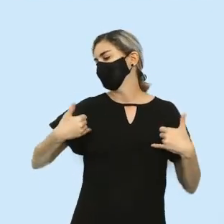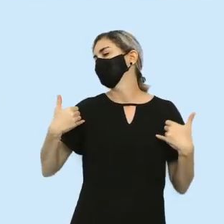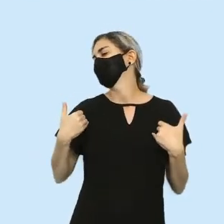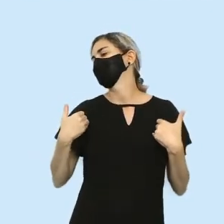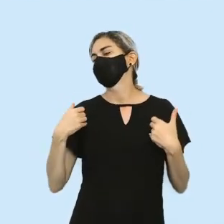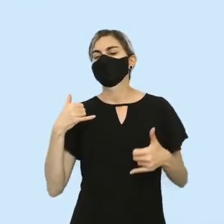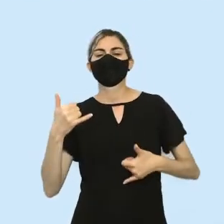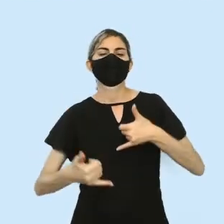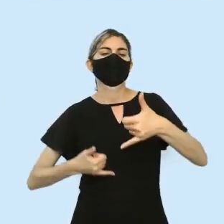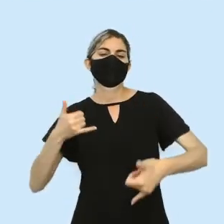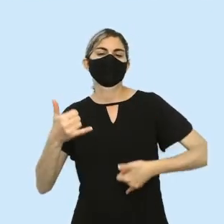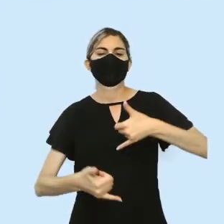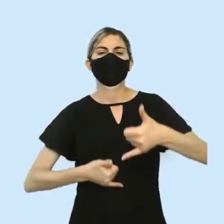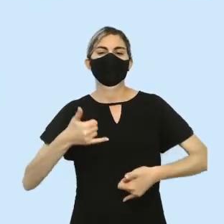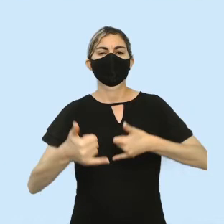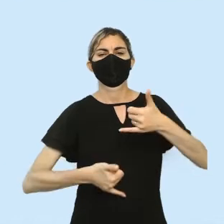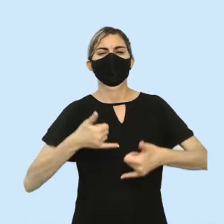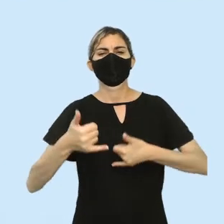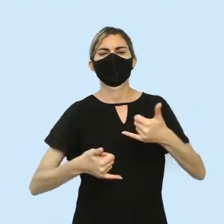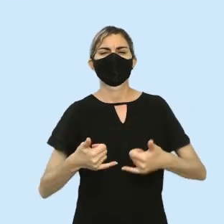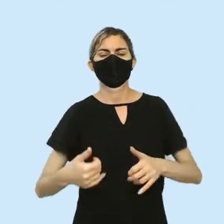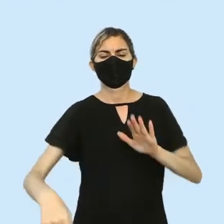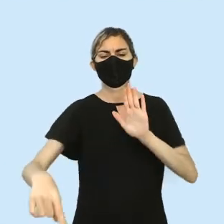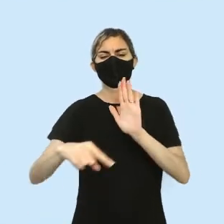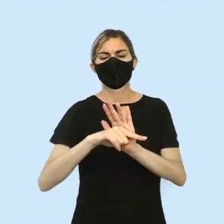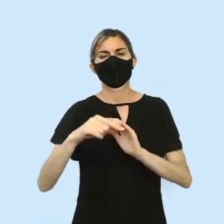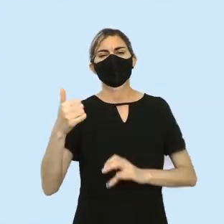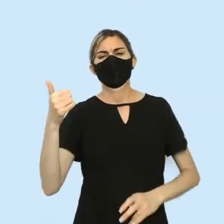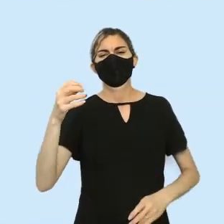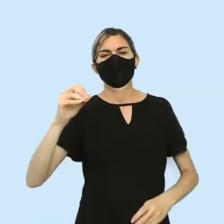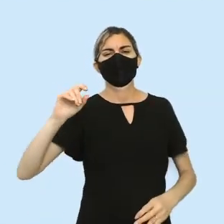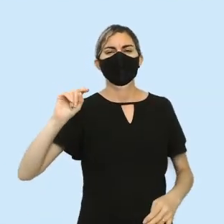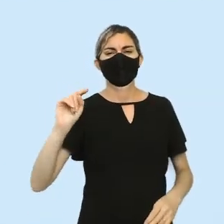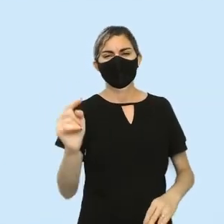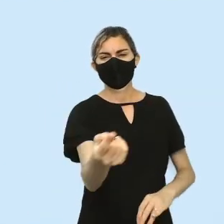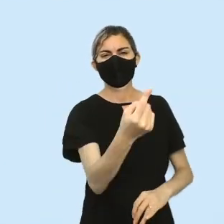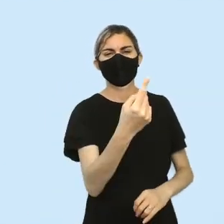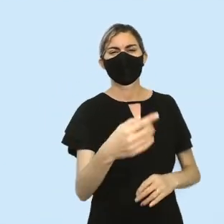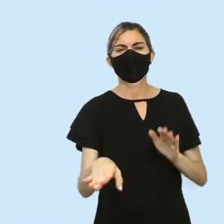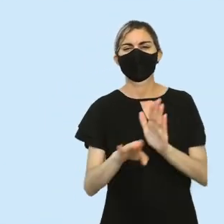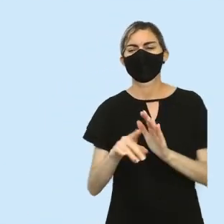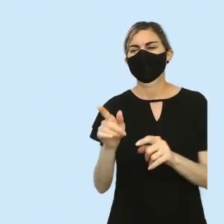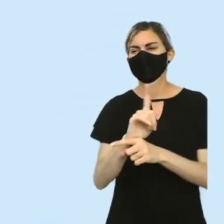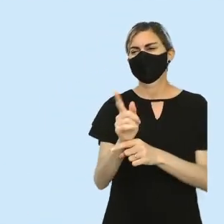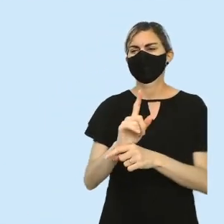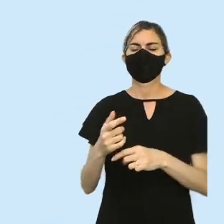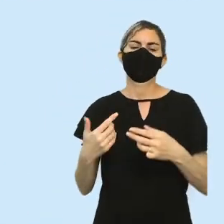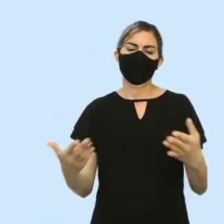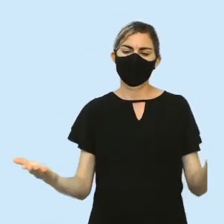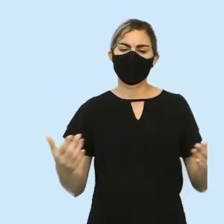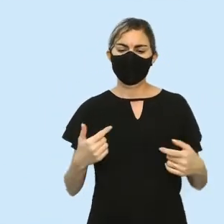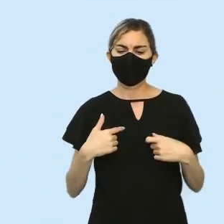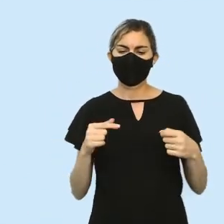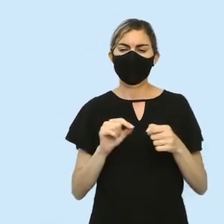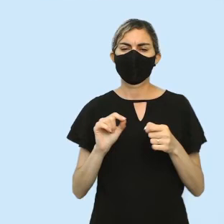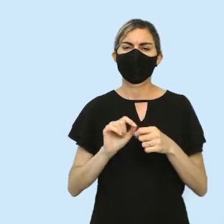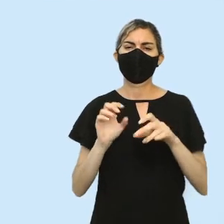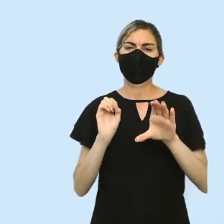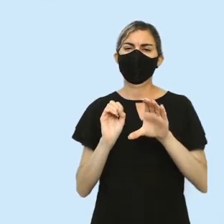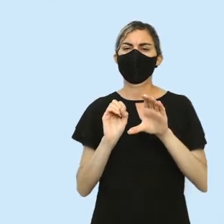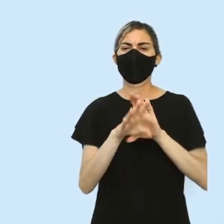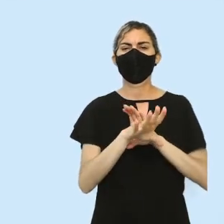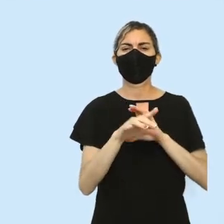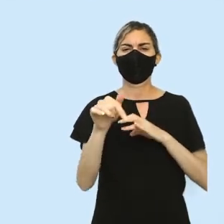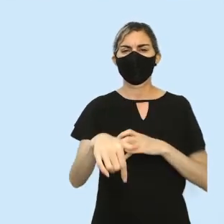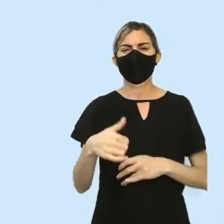maior saldo, Luiz 15, estava com saldo negativo de 10 mil reais. Chegou para o gerente, doutor, eu vim fazer um depósito